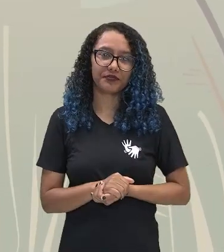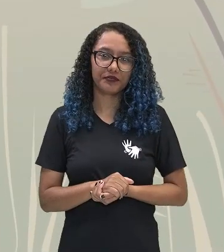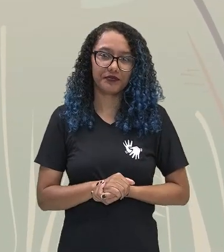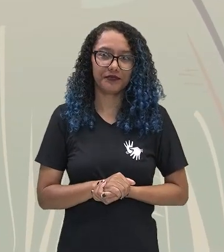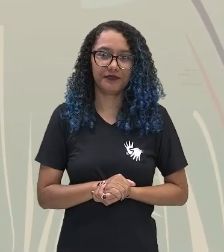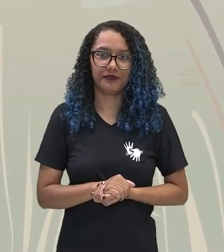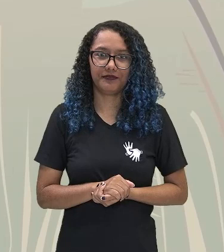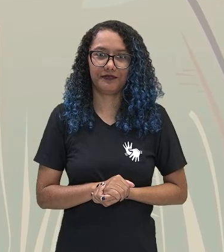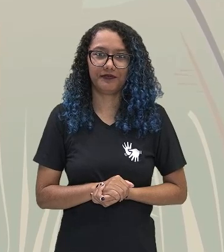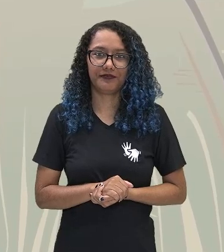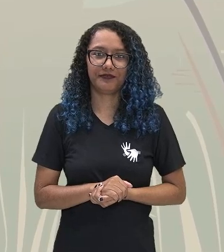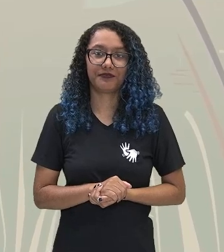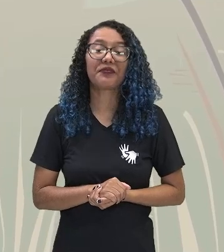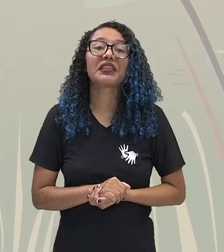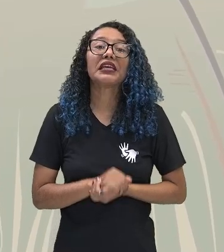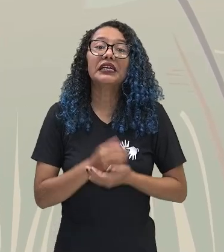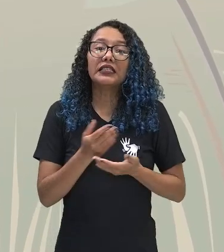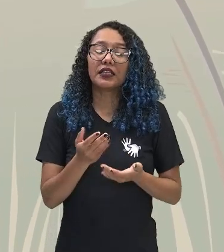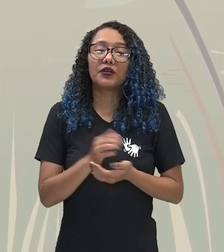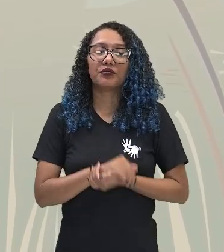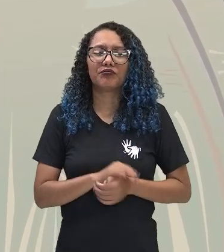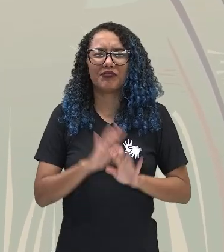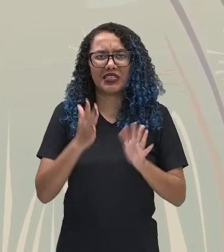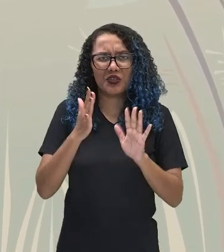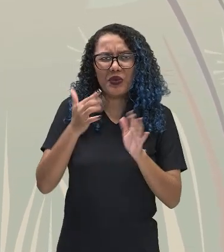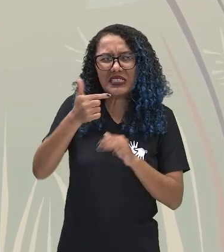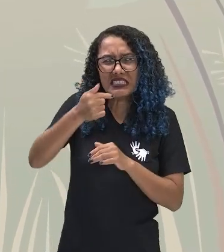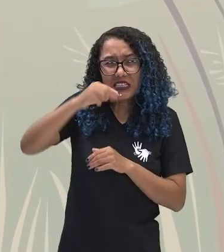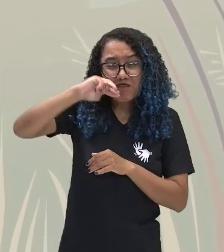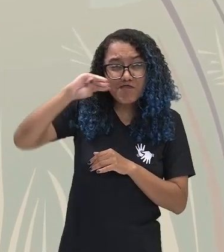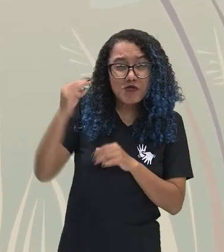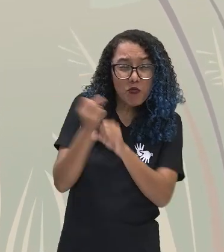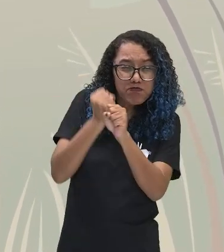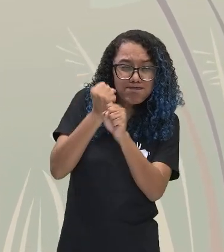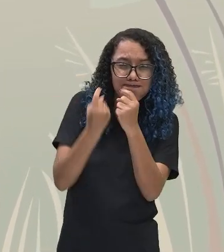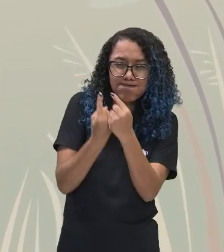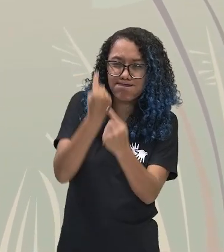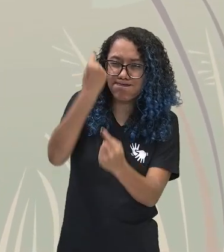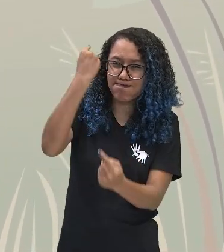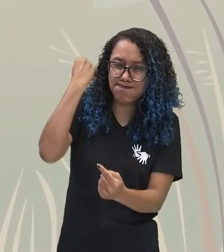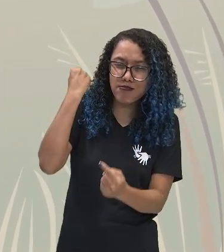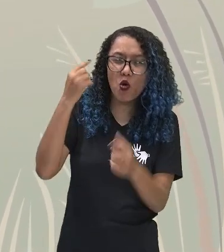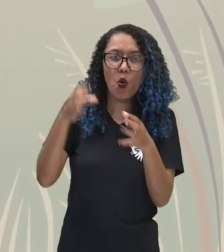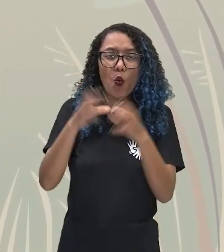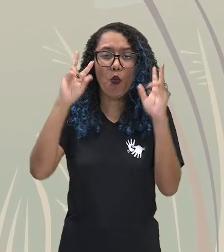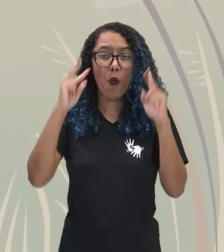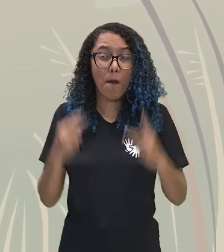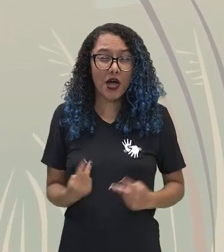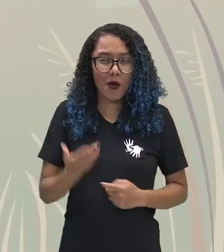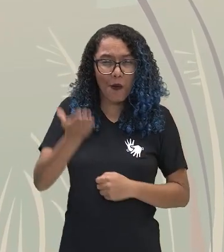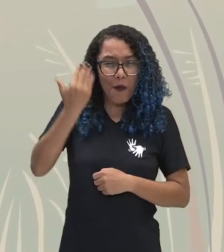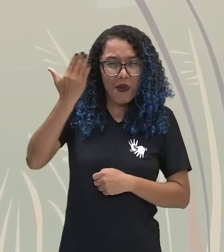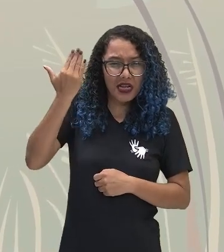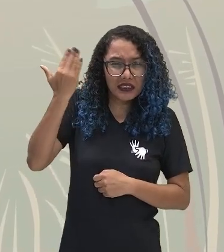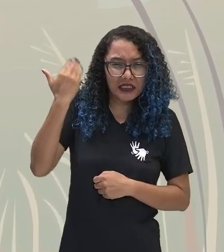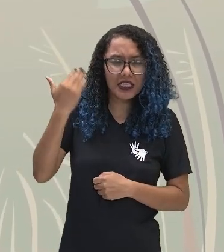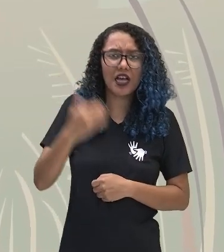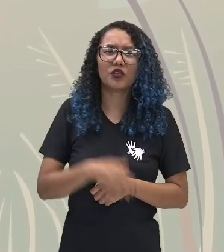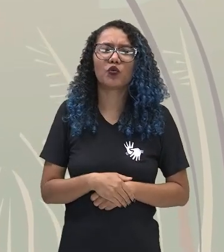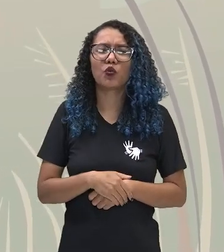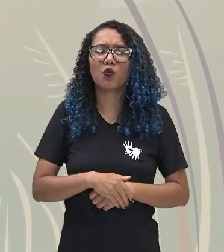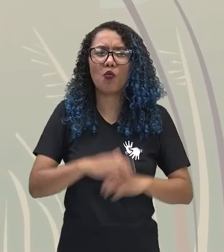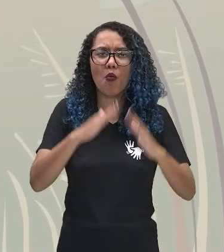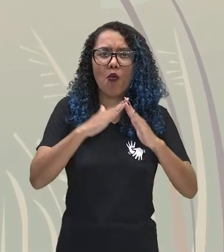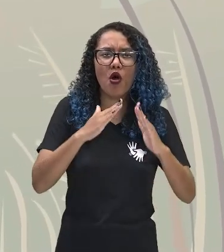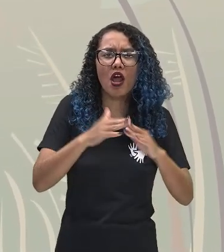vocês aproximadamente 7 milhões de anos os antepassados humanos começaram a se estabelecer em Savanas cada